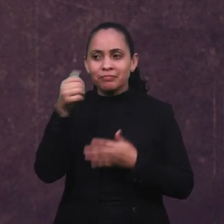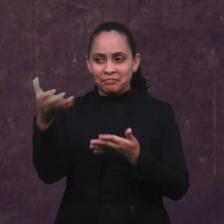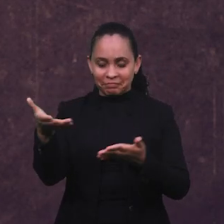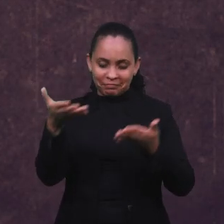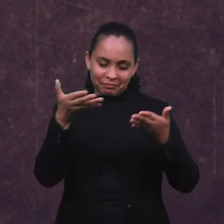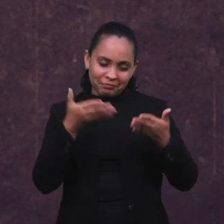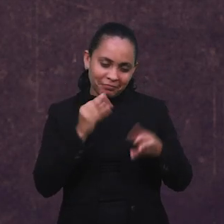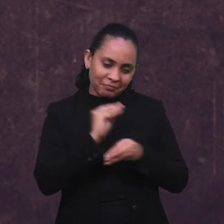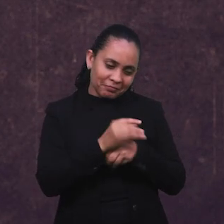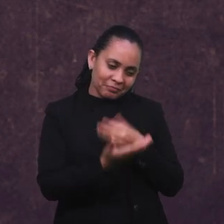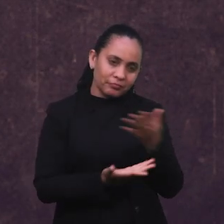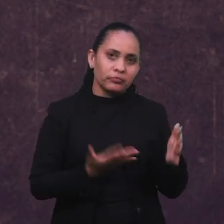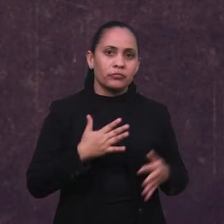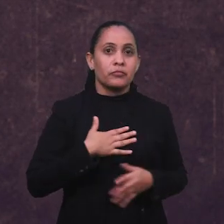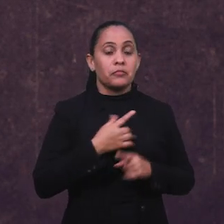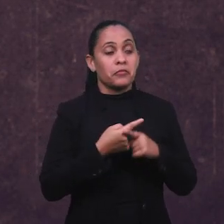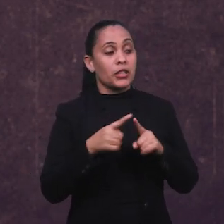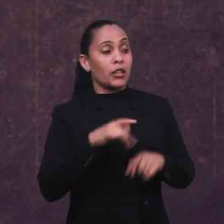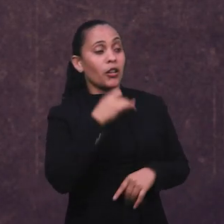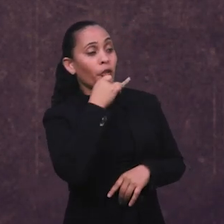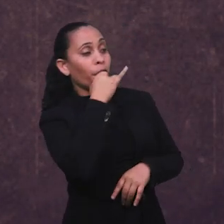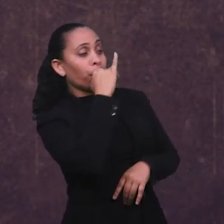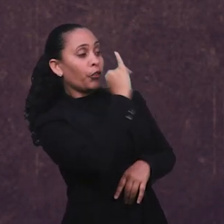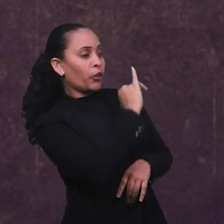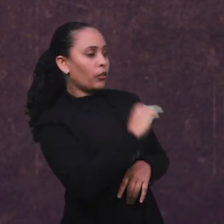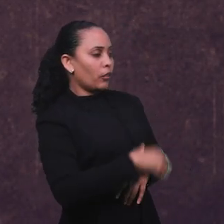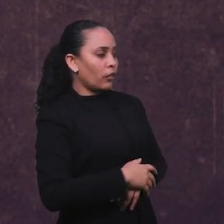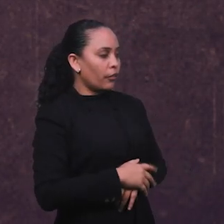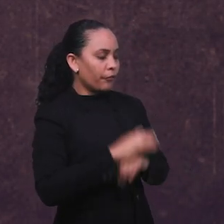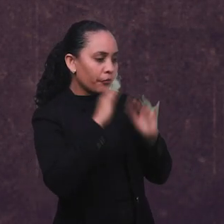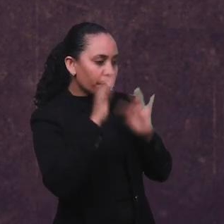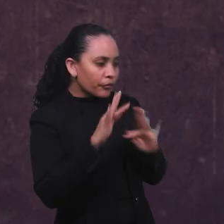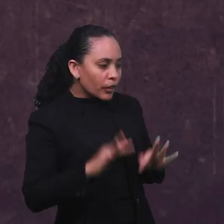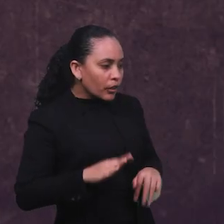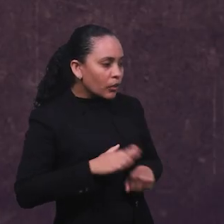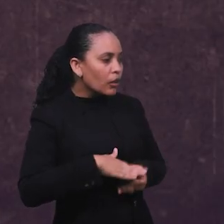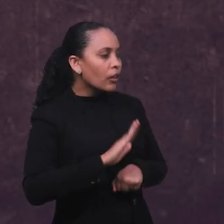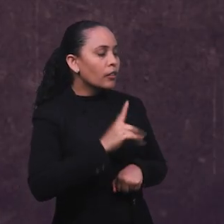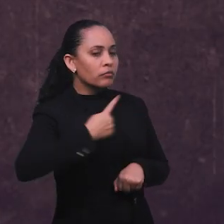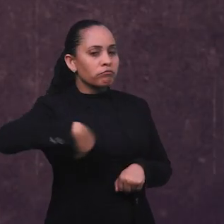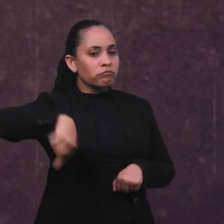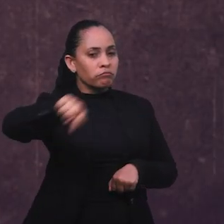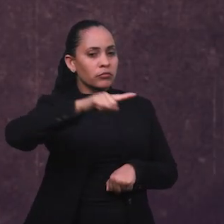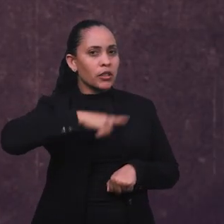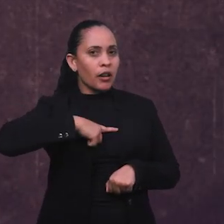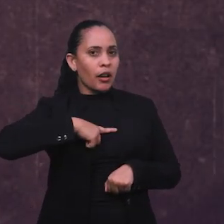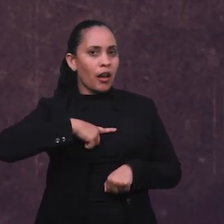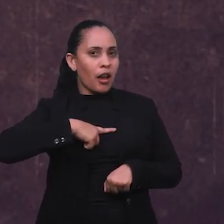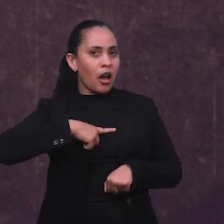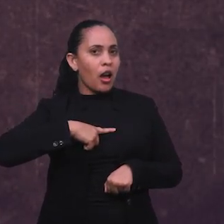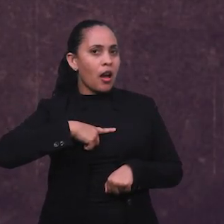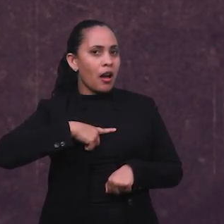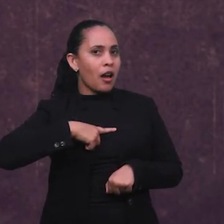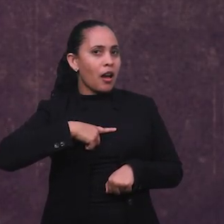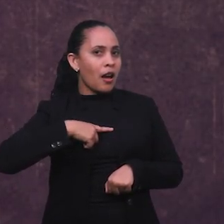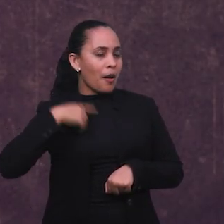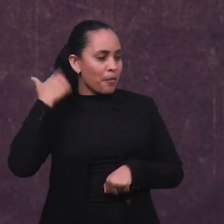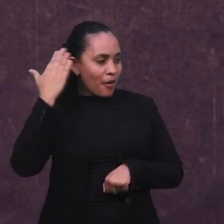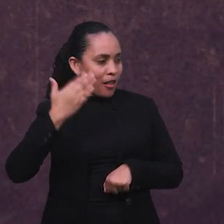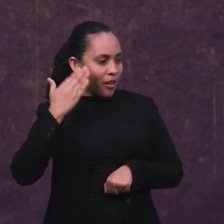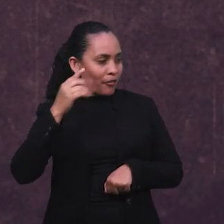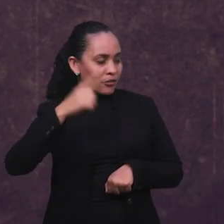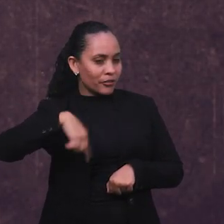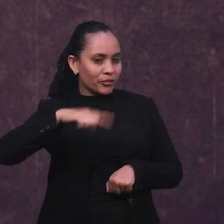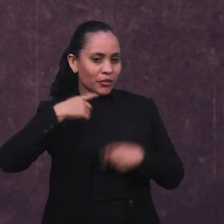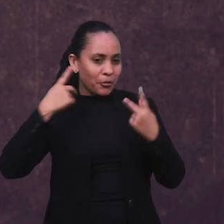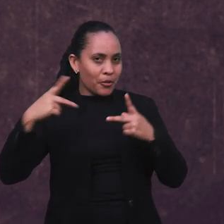falando a Jesus. Mas ele disse, antes bem-aventurados os que ouvem a palavra de Deus e aguardam.